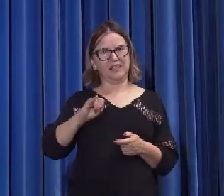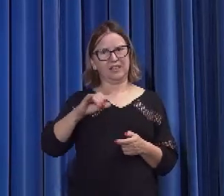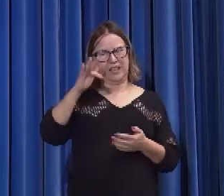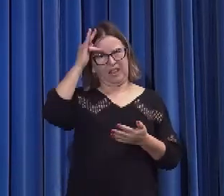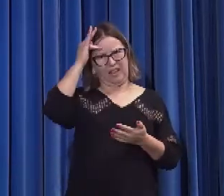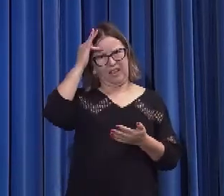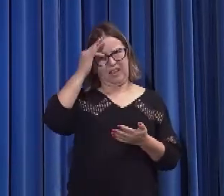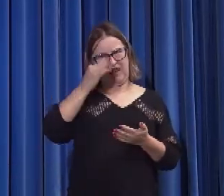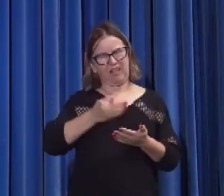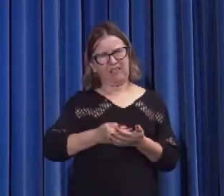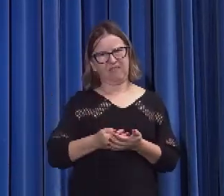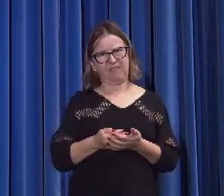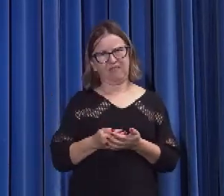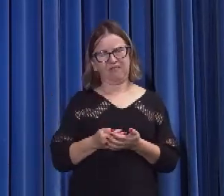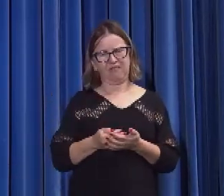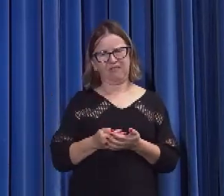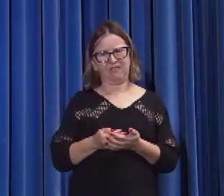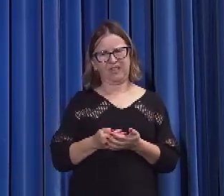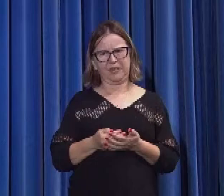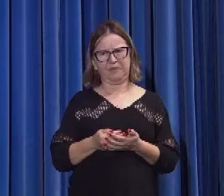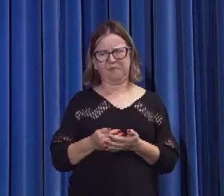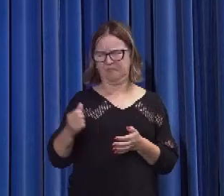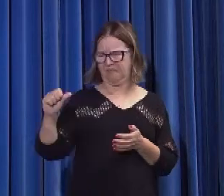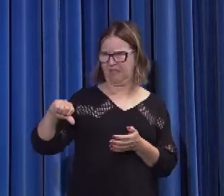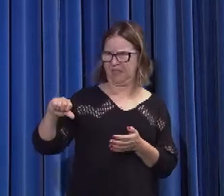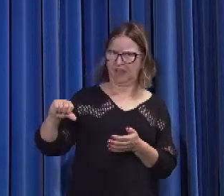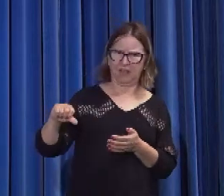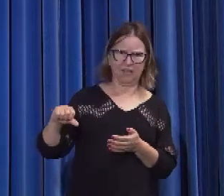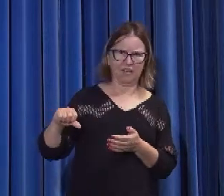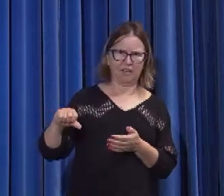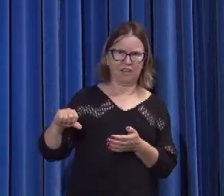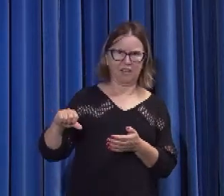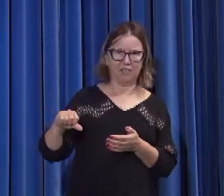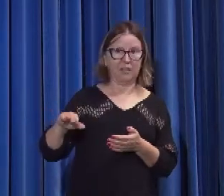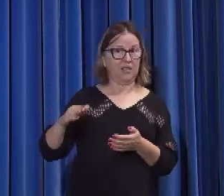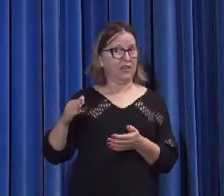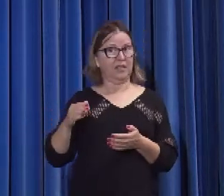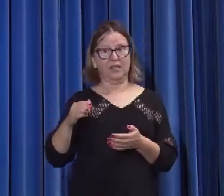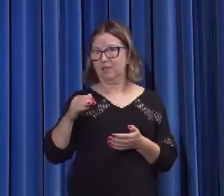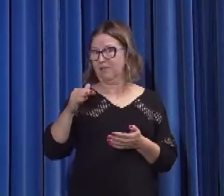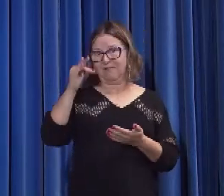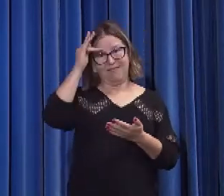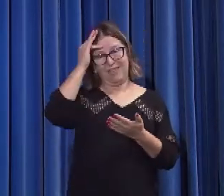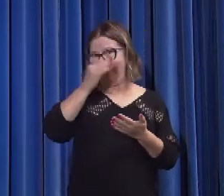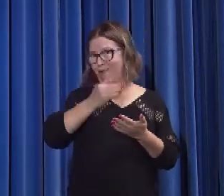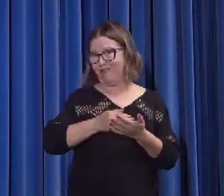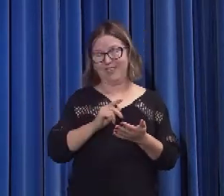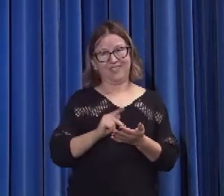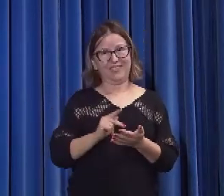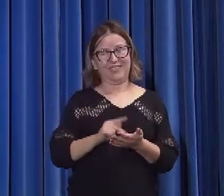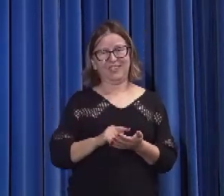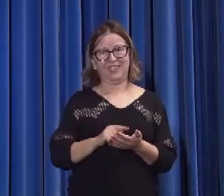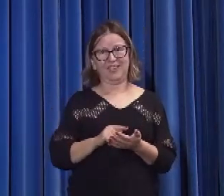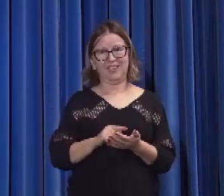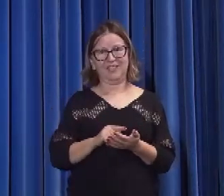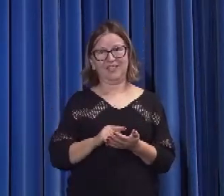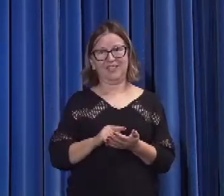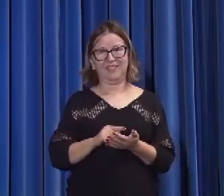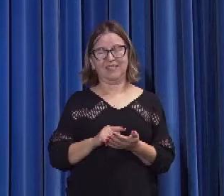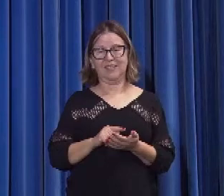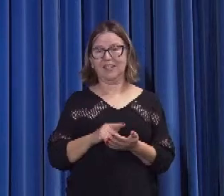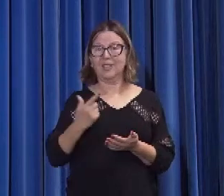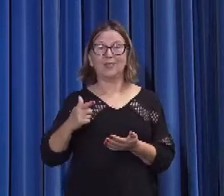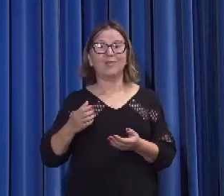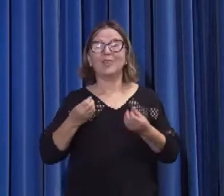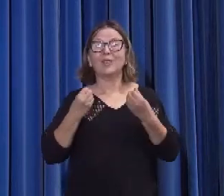e aí não se trata de fé, mas mera crença, não haverá em que perseverar e nem esperar.